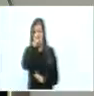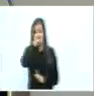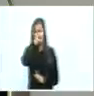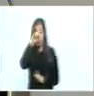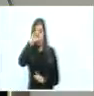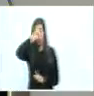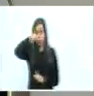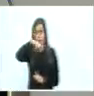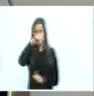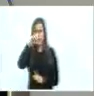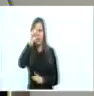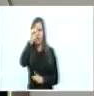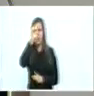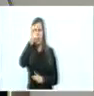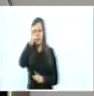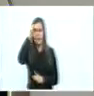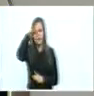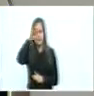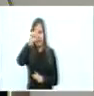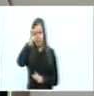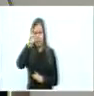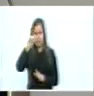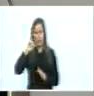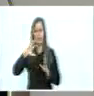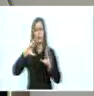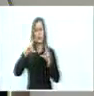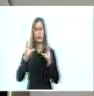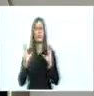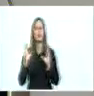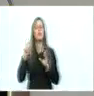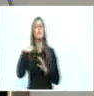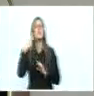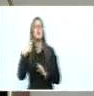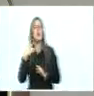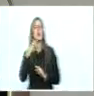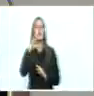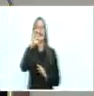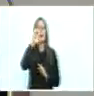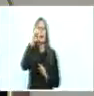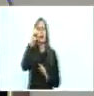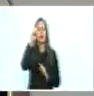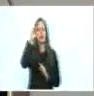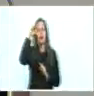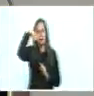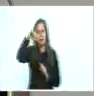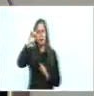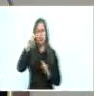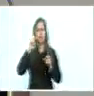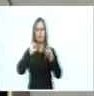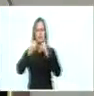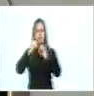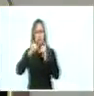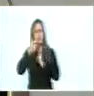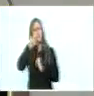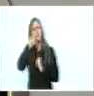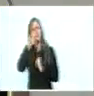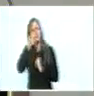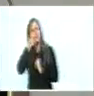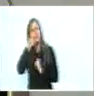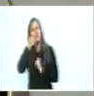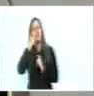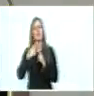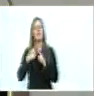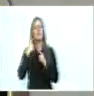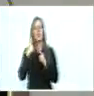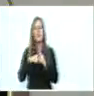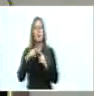São Sebastião, e nós, da comissão, o vereador Edenilson estava presente conosco. Foi uma reunião bastante interessante, produtiva, mais